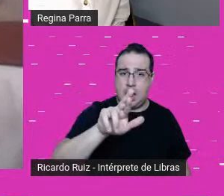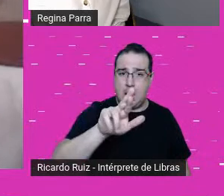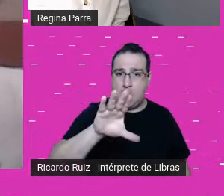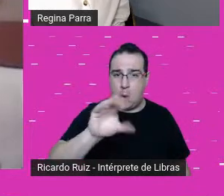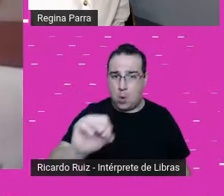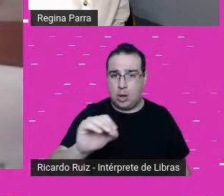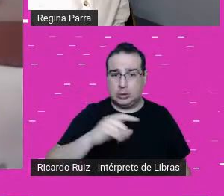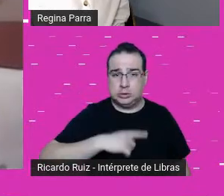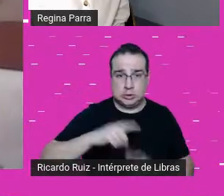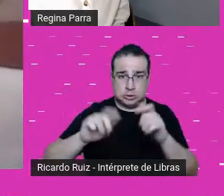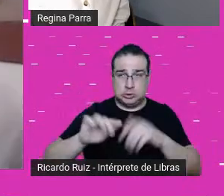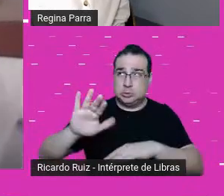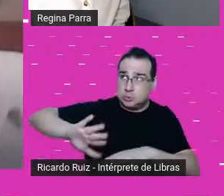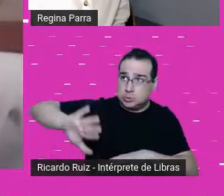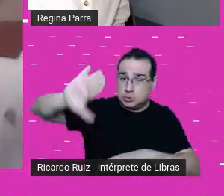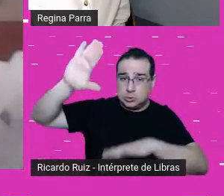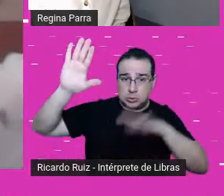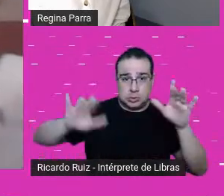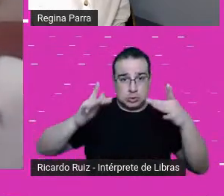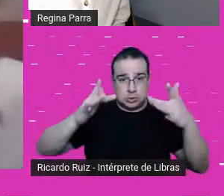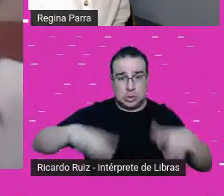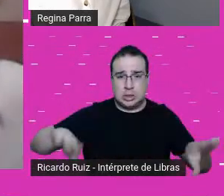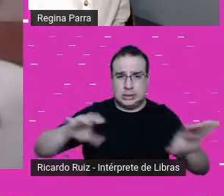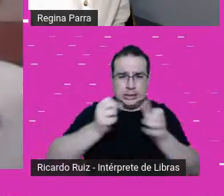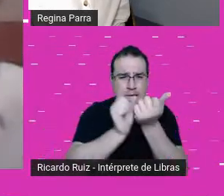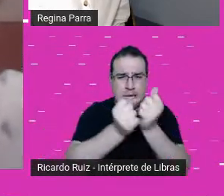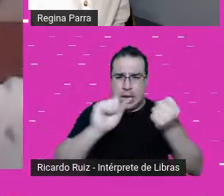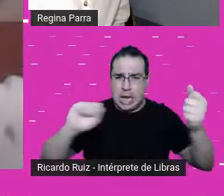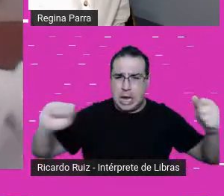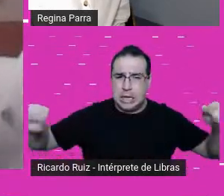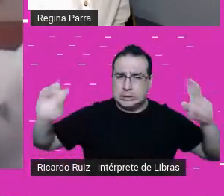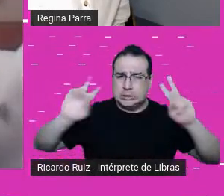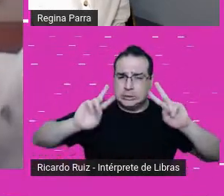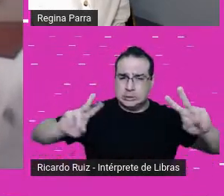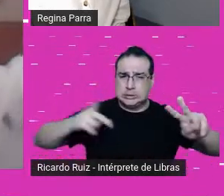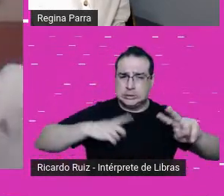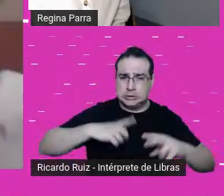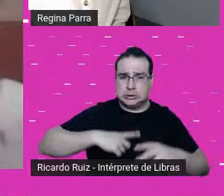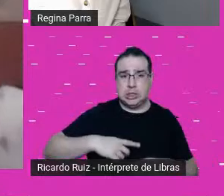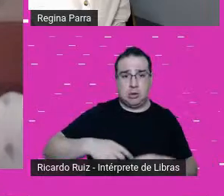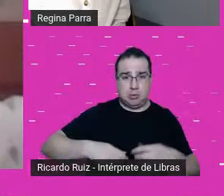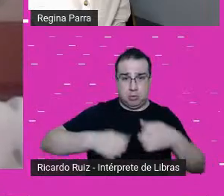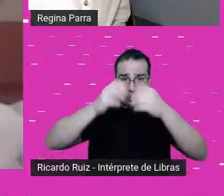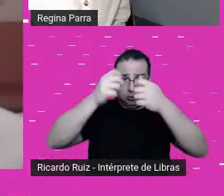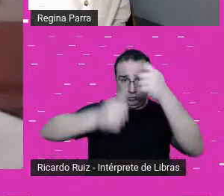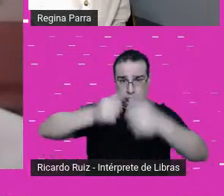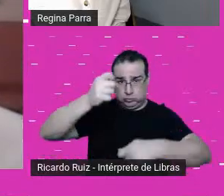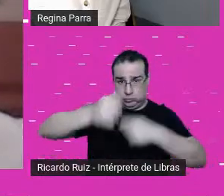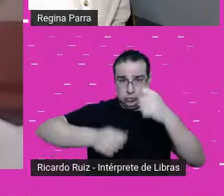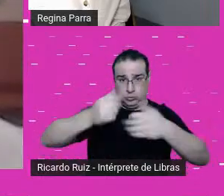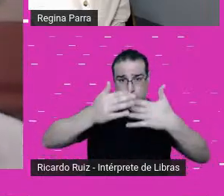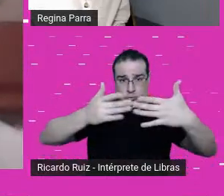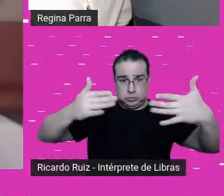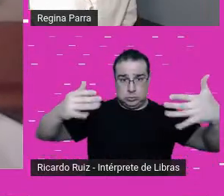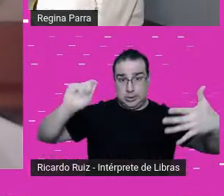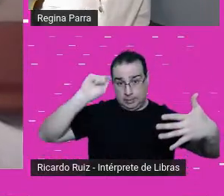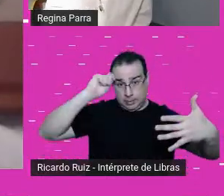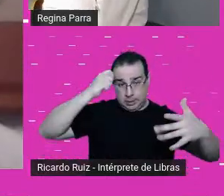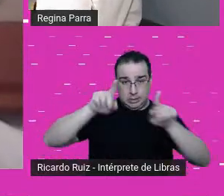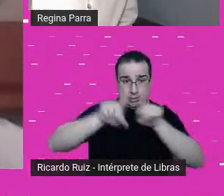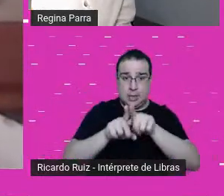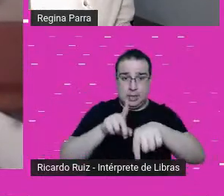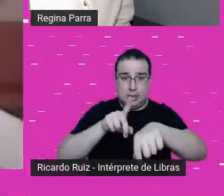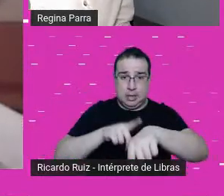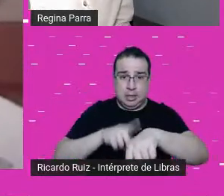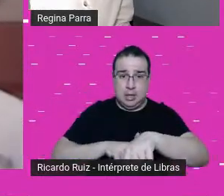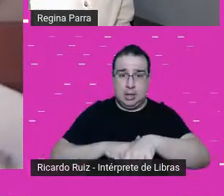do espaço cênico, muito grande mesmo, assim, que tinha uma cortina preta que velava isso, e nesse momento